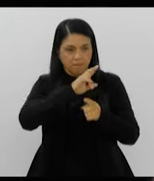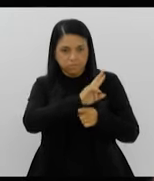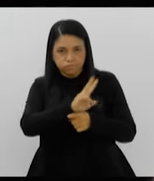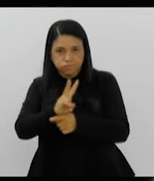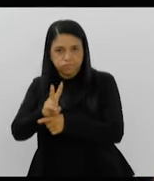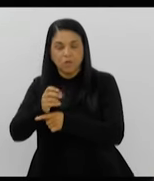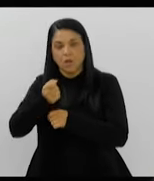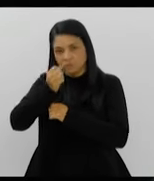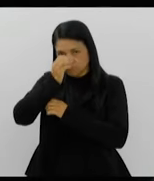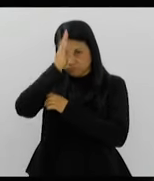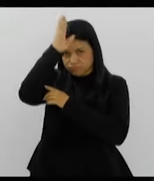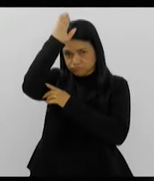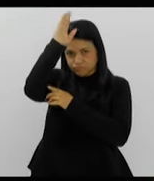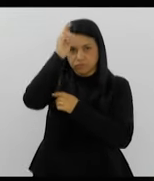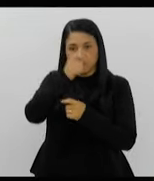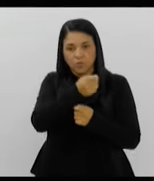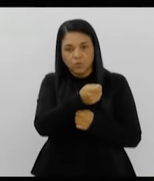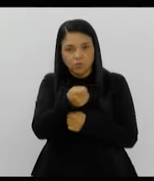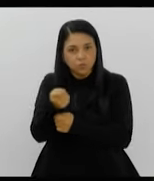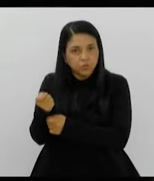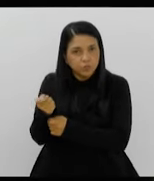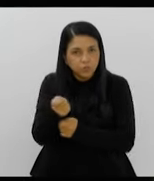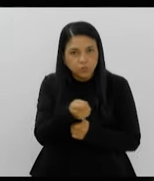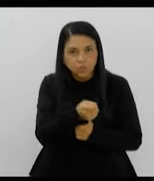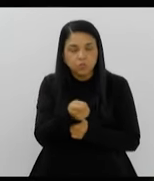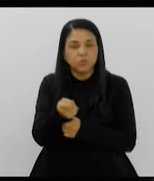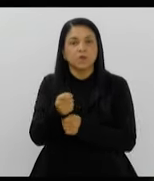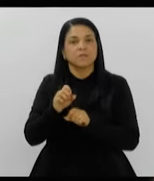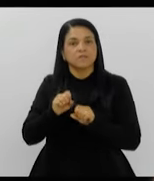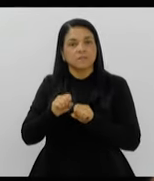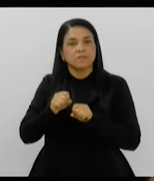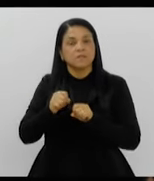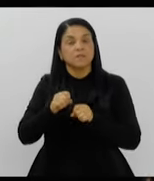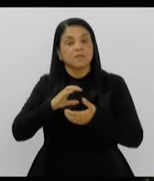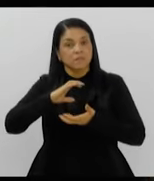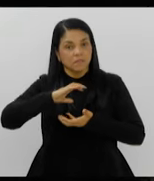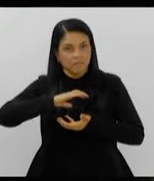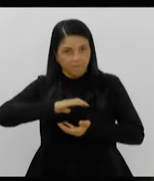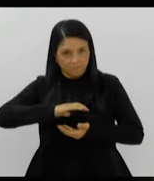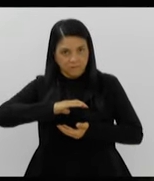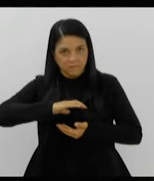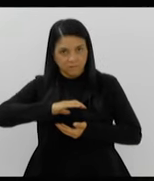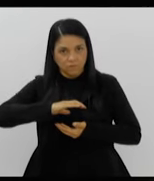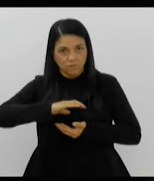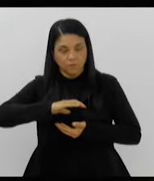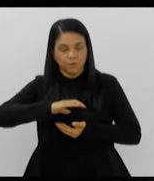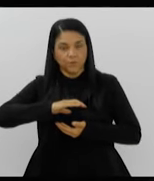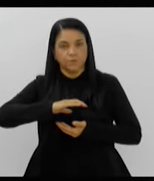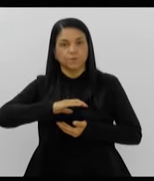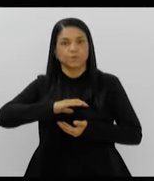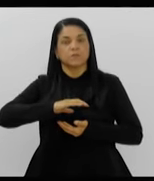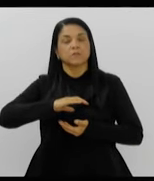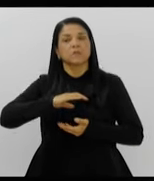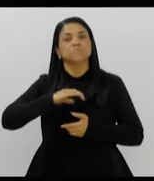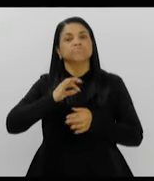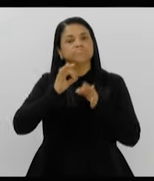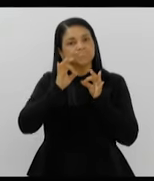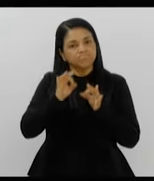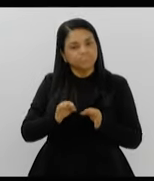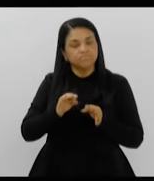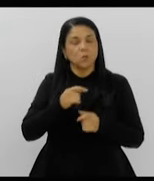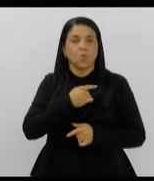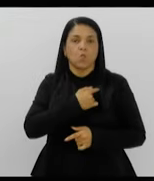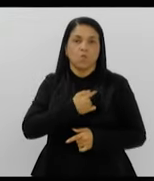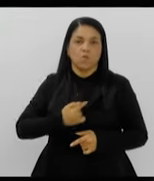aos incêndios, assim como do Corpo de Bombeiros, Defesa Civil. Não é? E, certamente, o